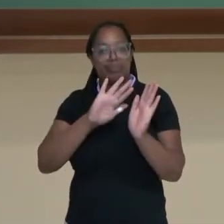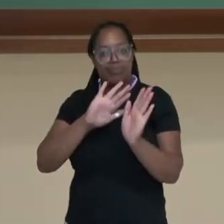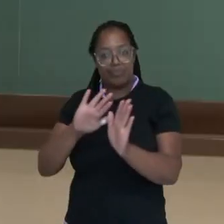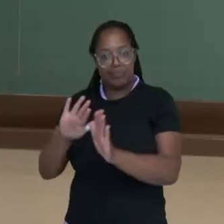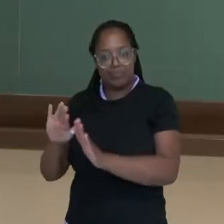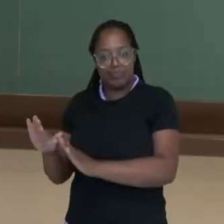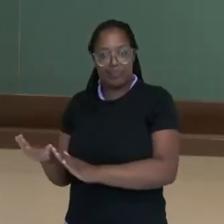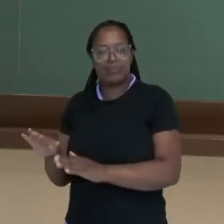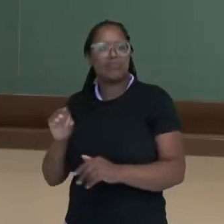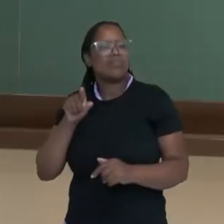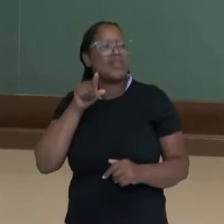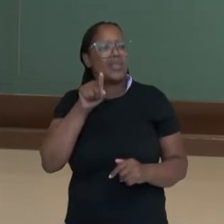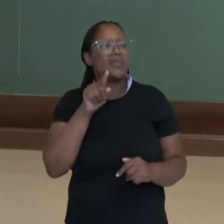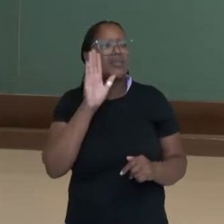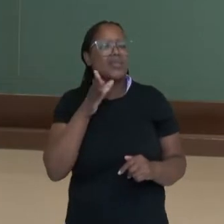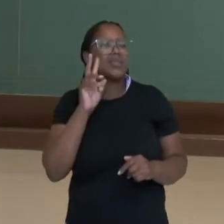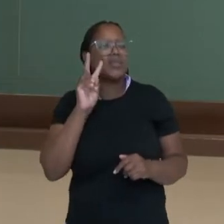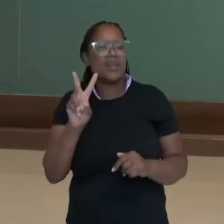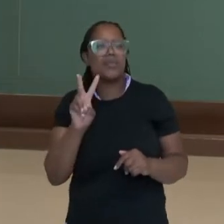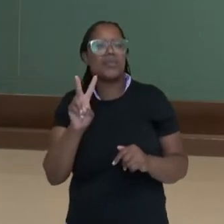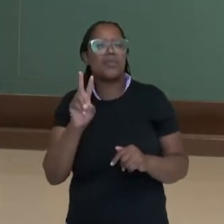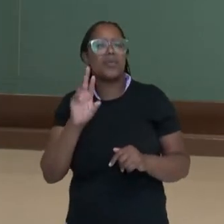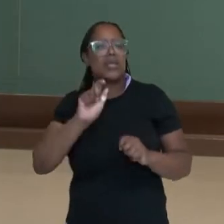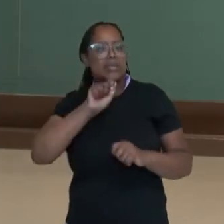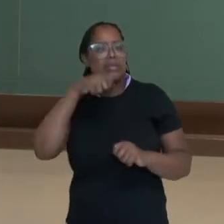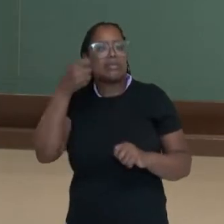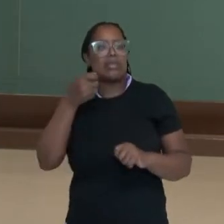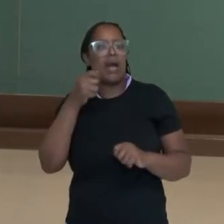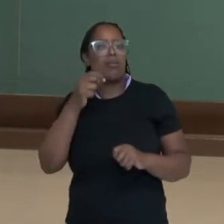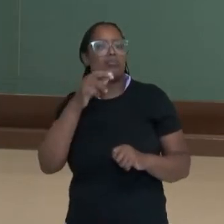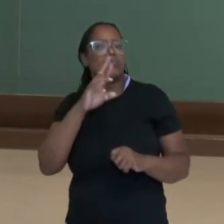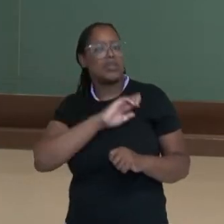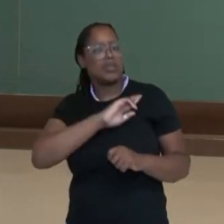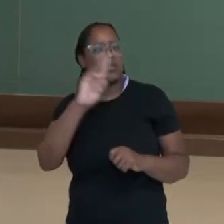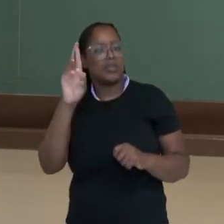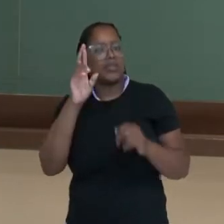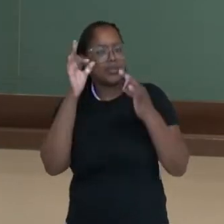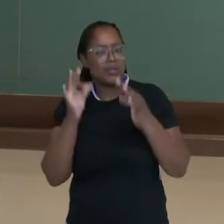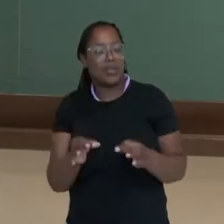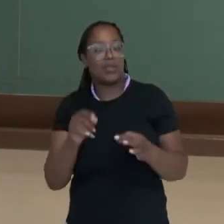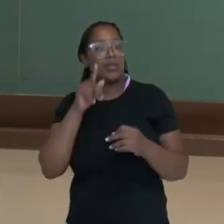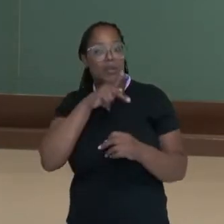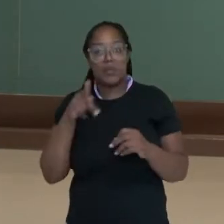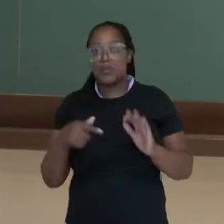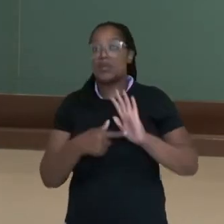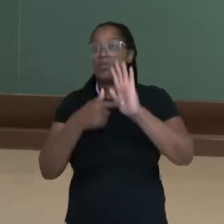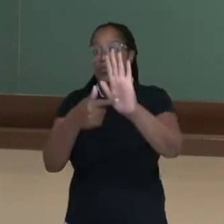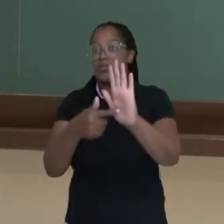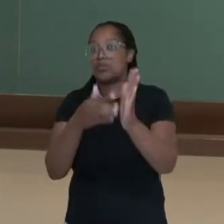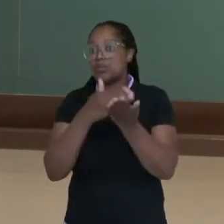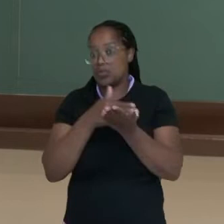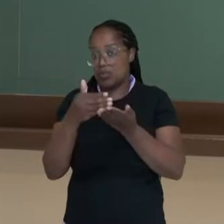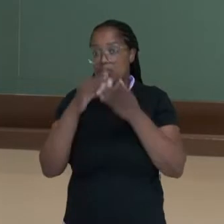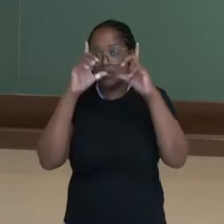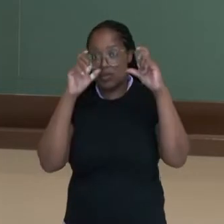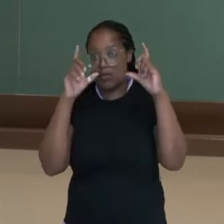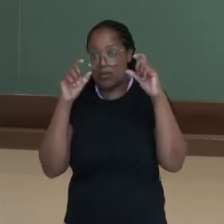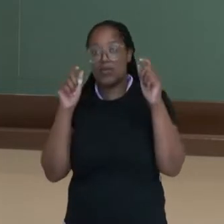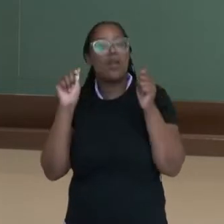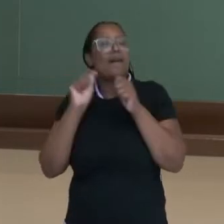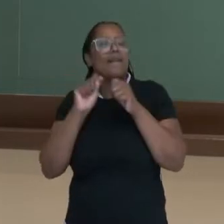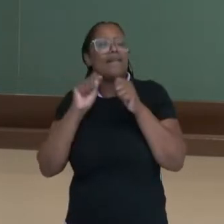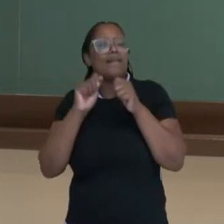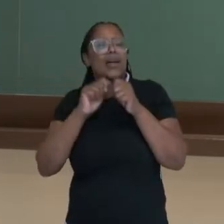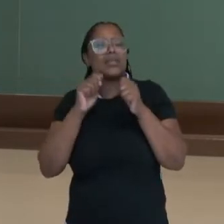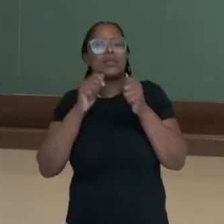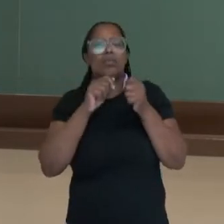E aí, você já viu símbolos sagrados, né? Eu mostrei para vocês alguns, né, no começo aqui. Faça uma lista